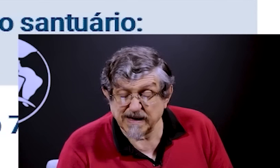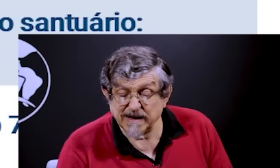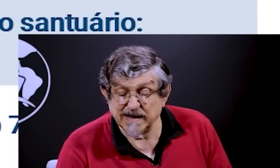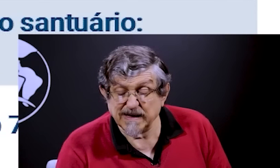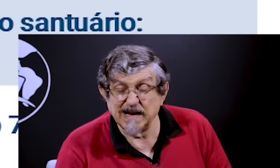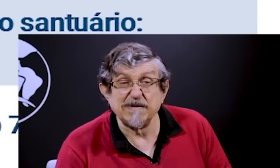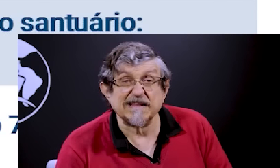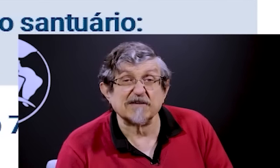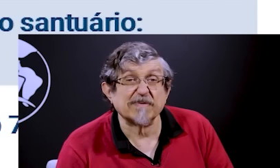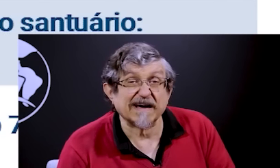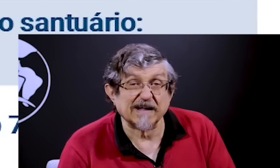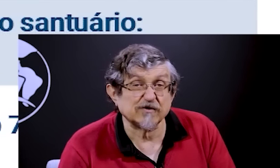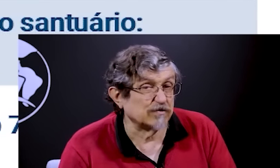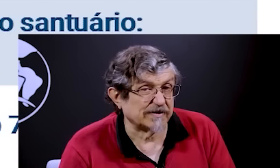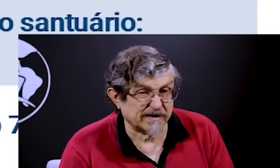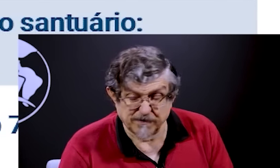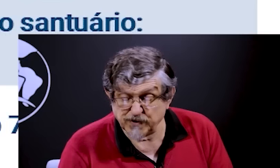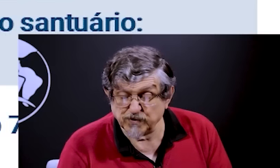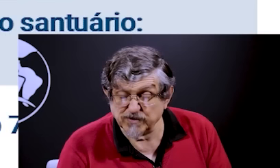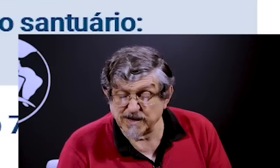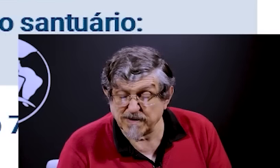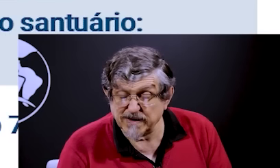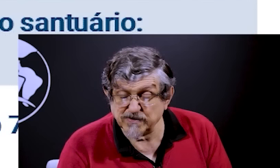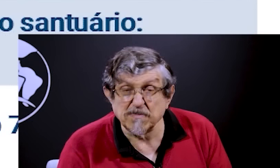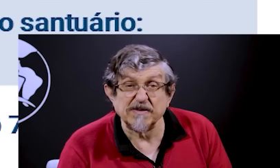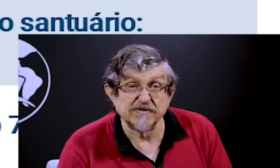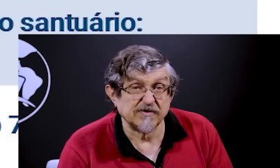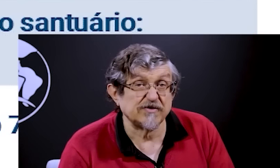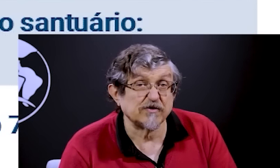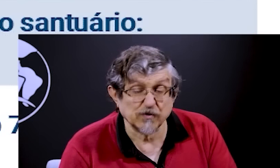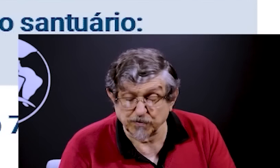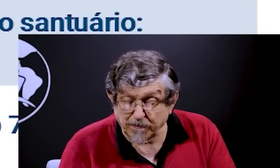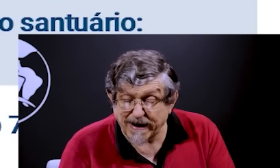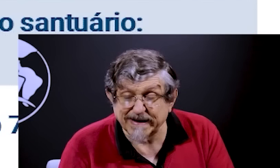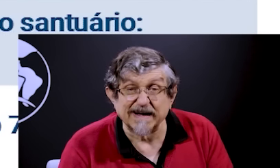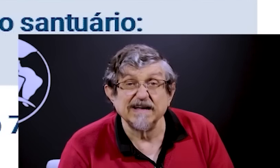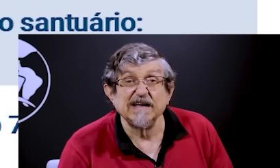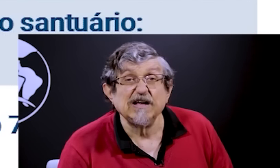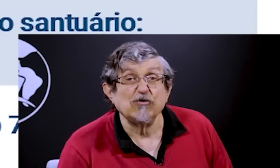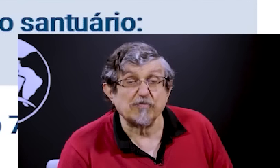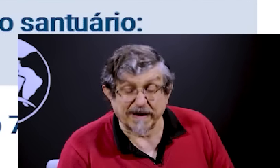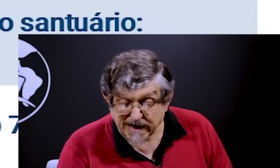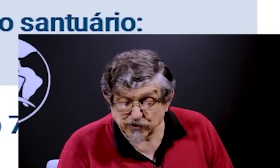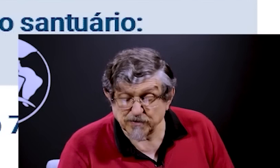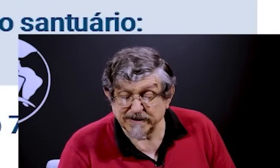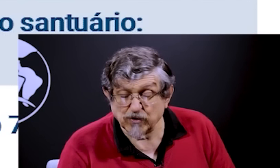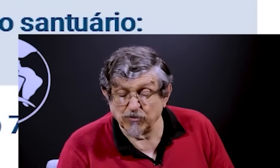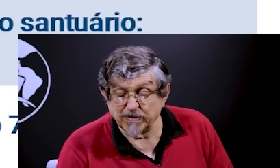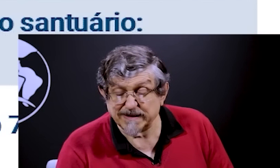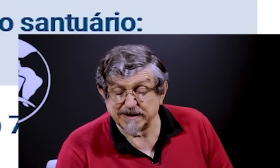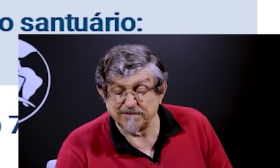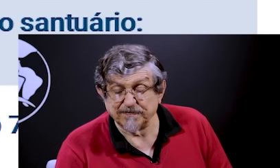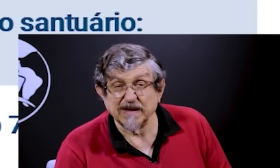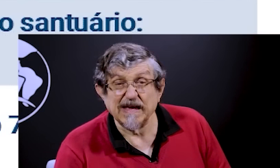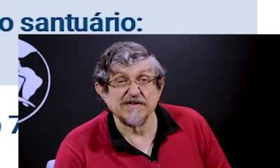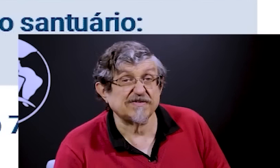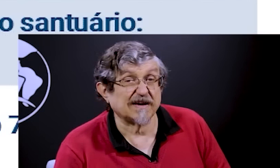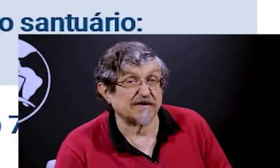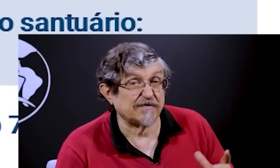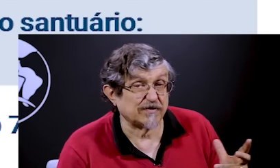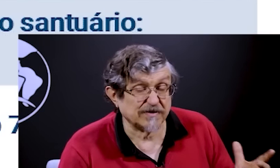né eliminar pecados com o sacrifício dos animais mas Jesus paga o pecado de maneira completa